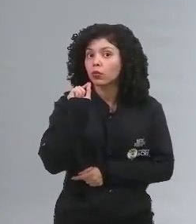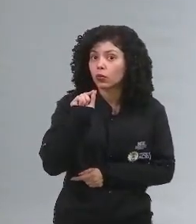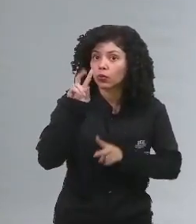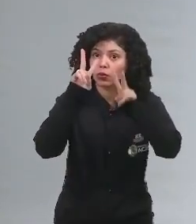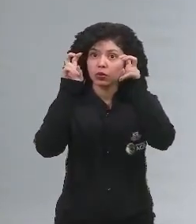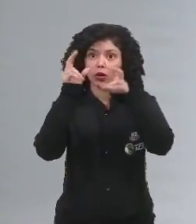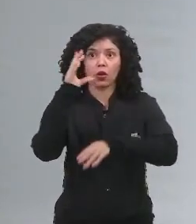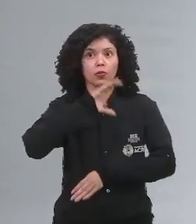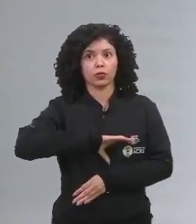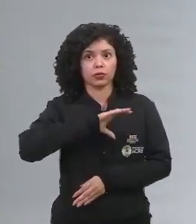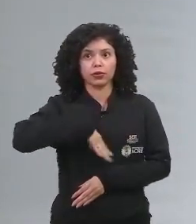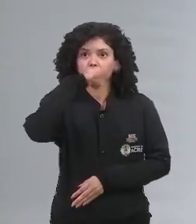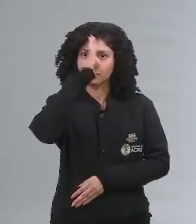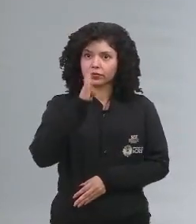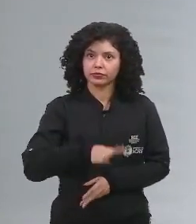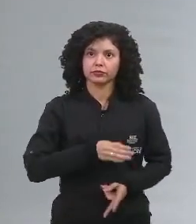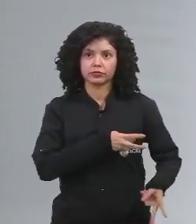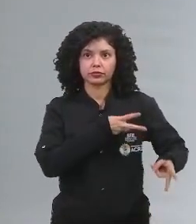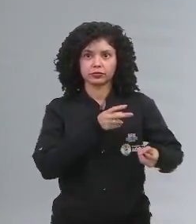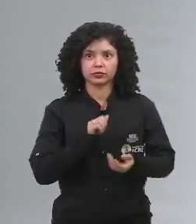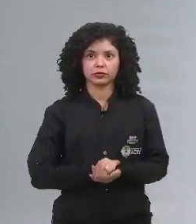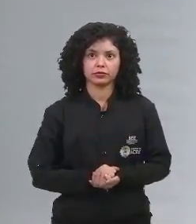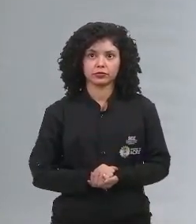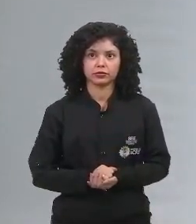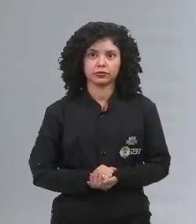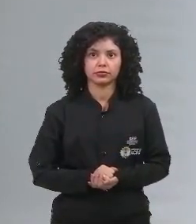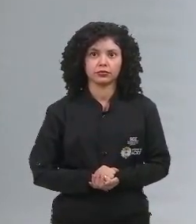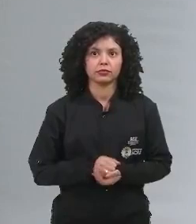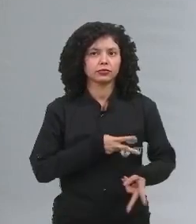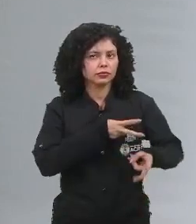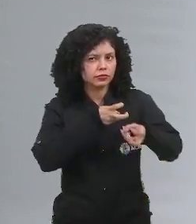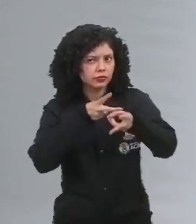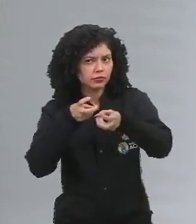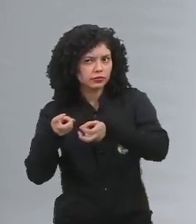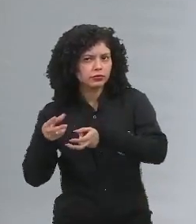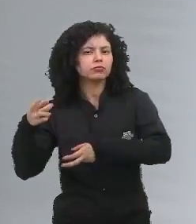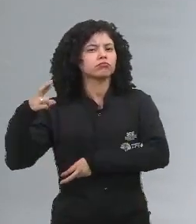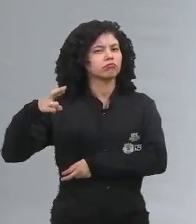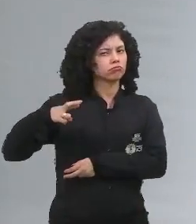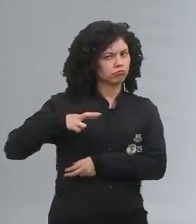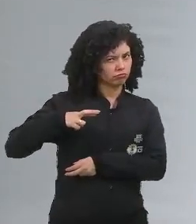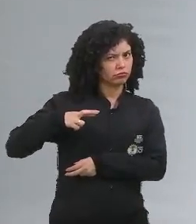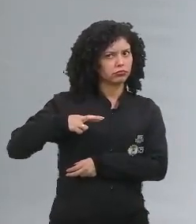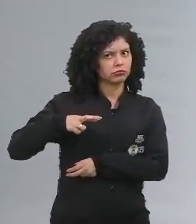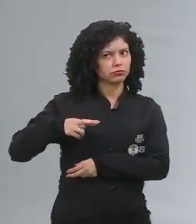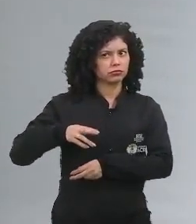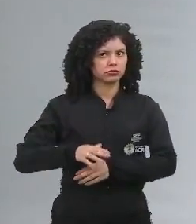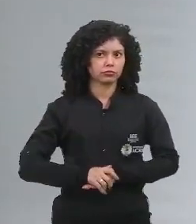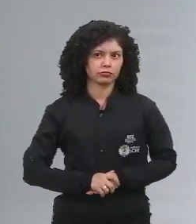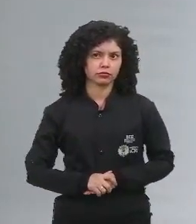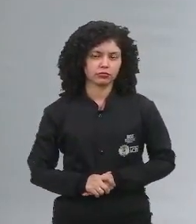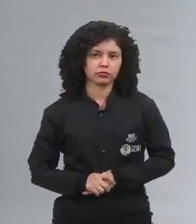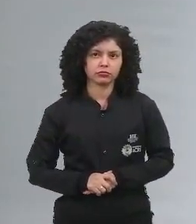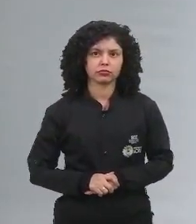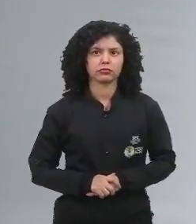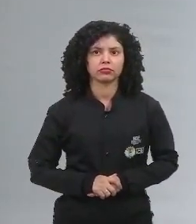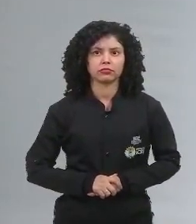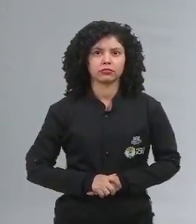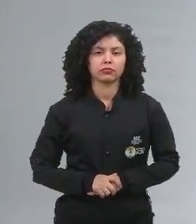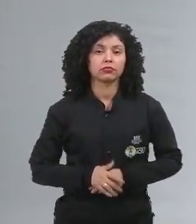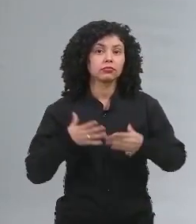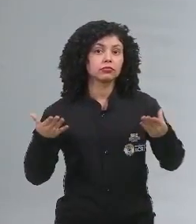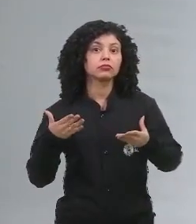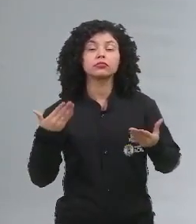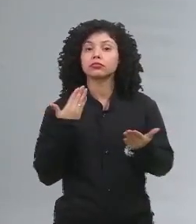o português brasileiro e suas particularidades, perspectivas e particularidades.